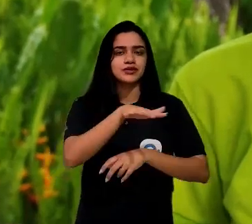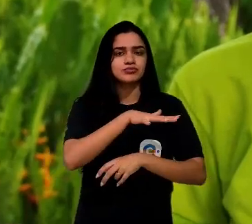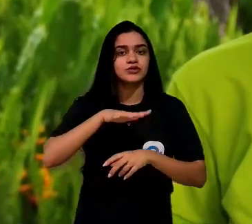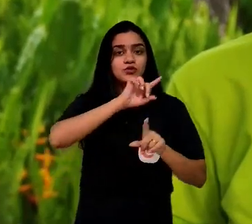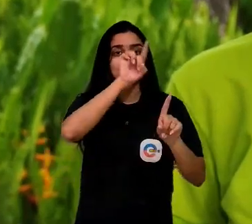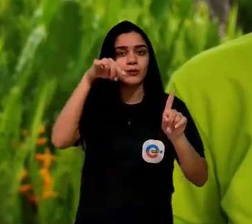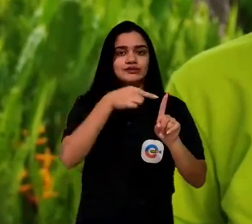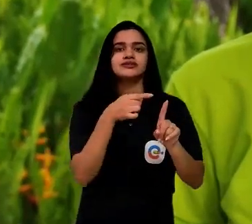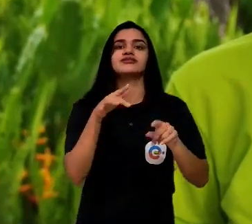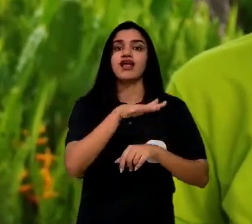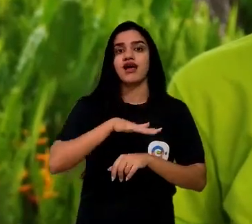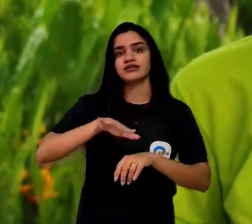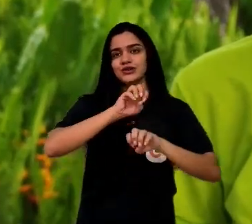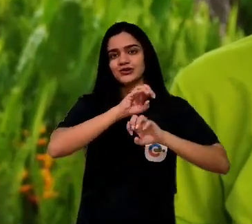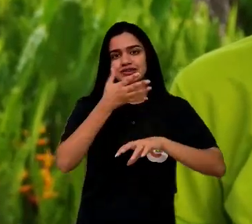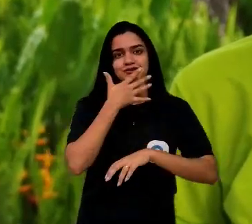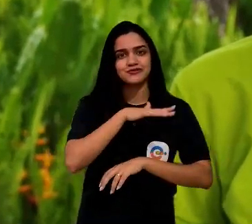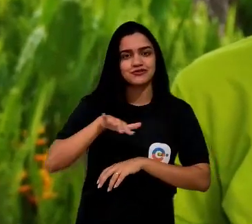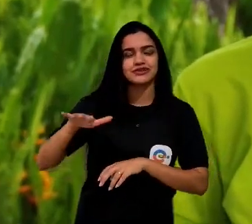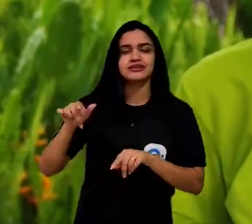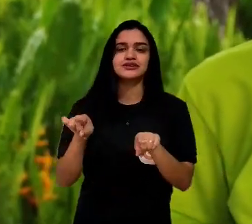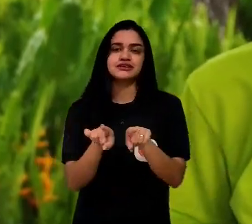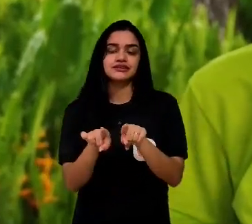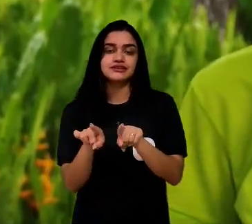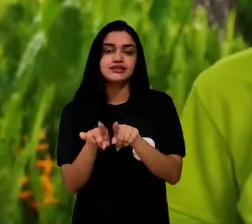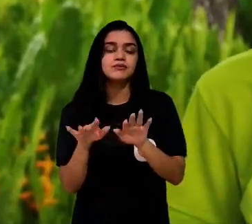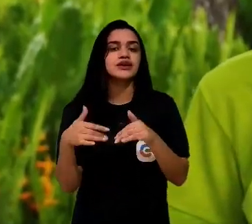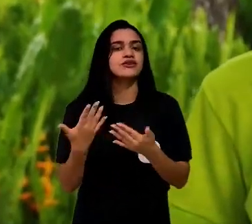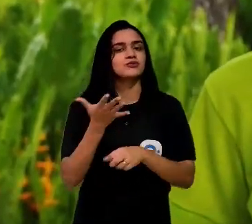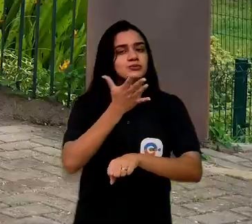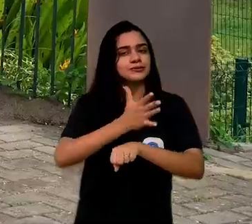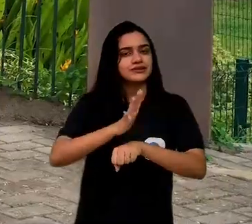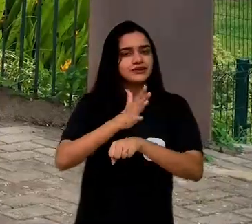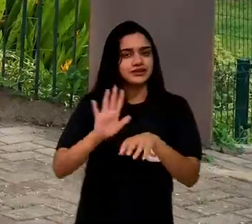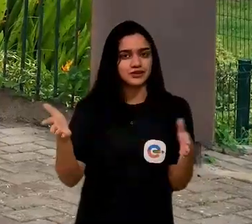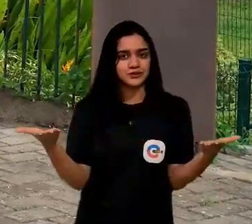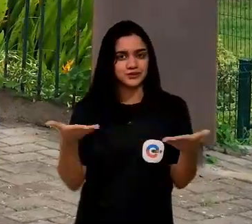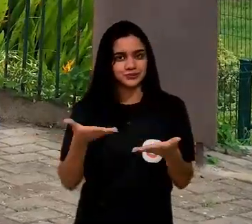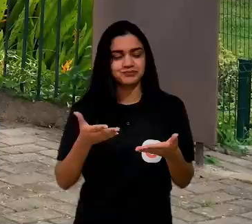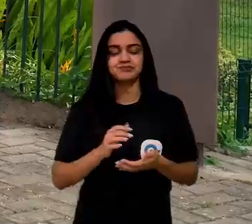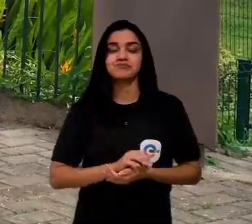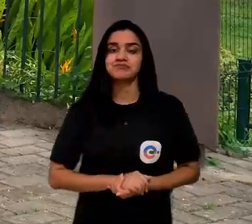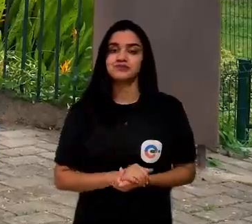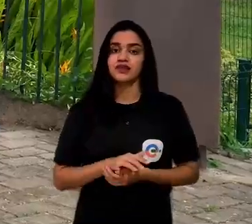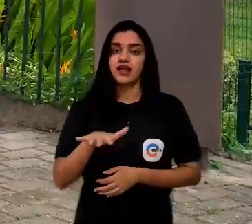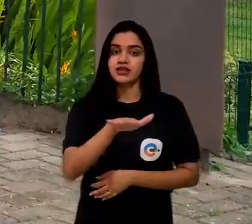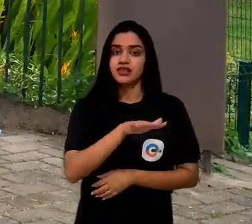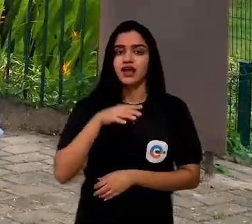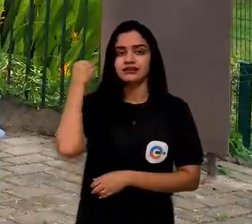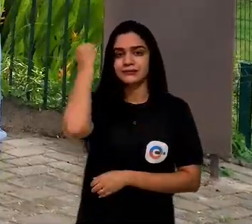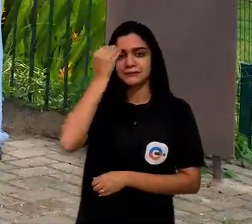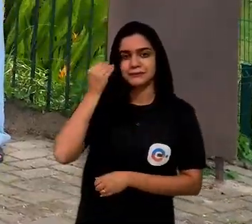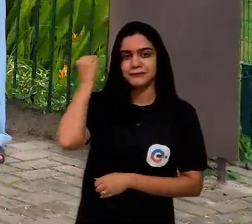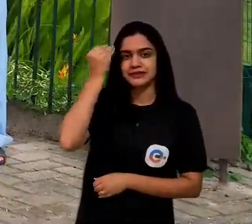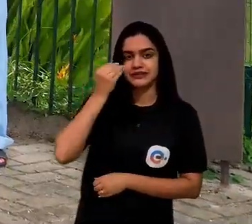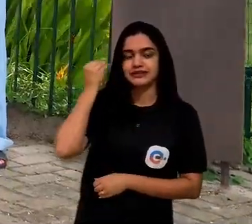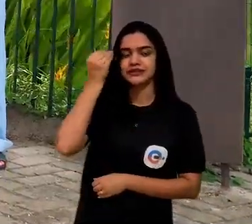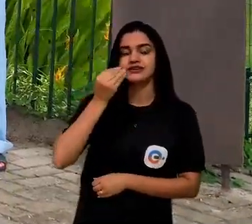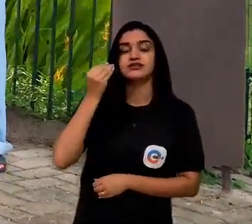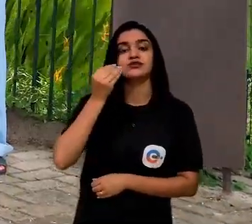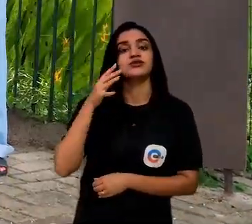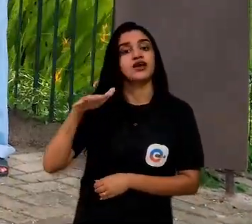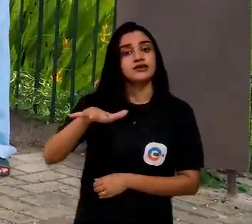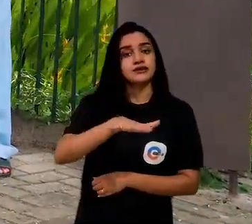da educação infantil que contemplamos com as atividades de hoje. No campo de experiência,